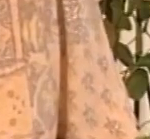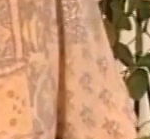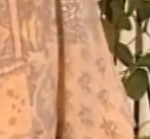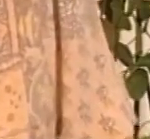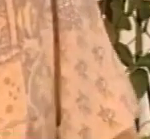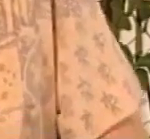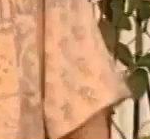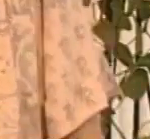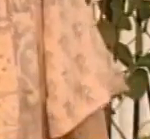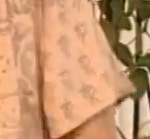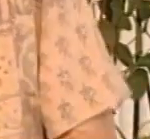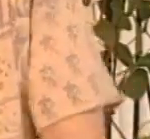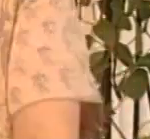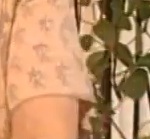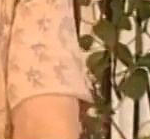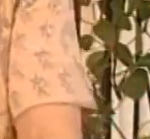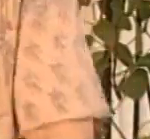favor.